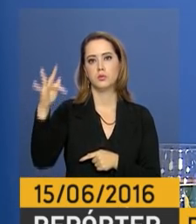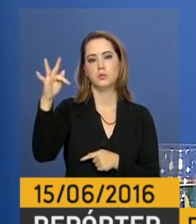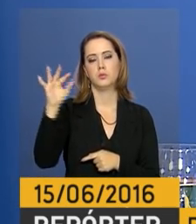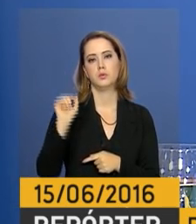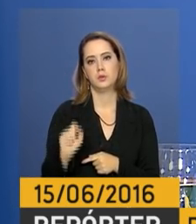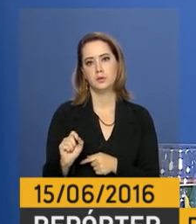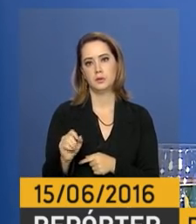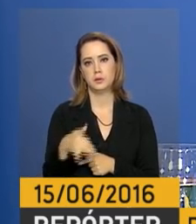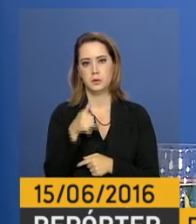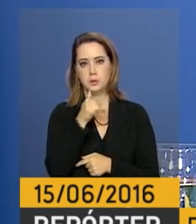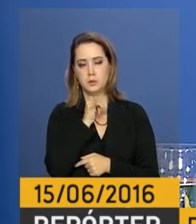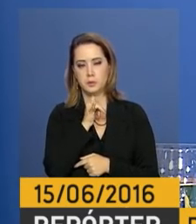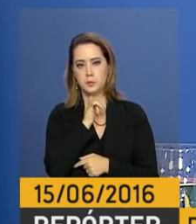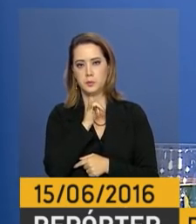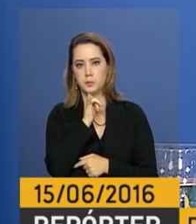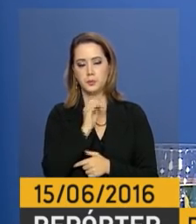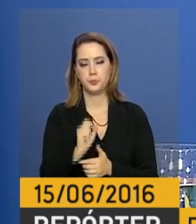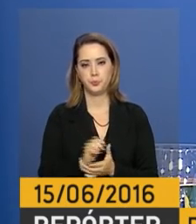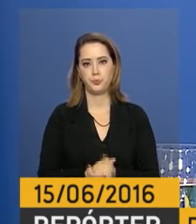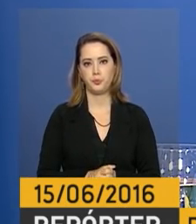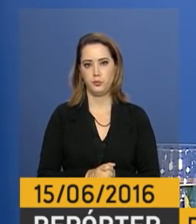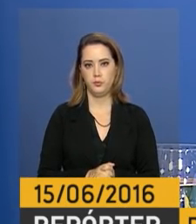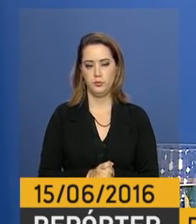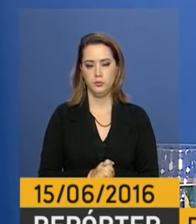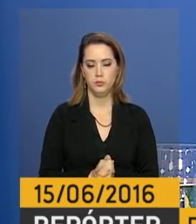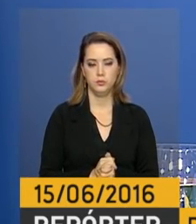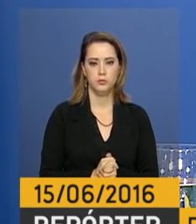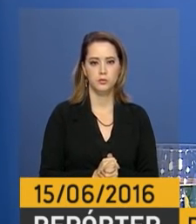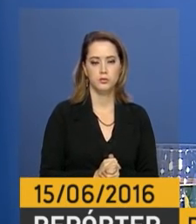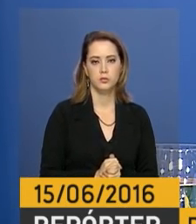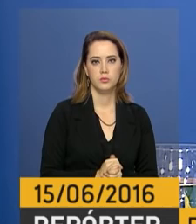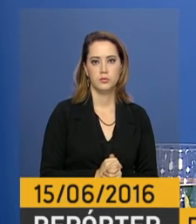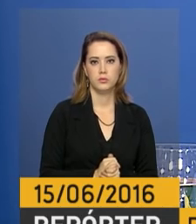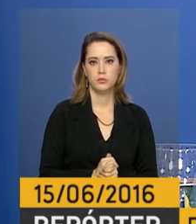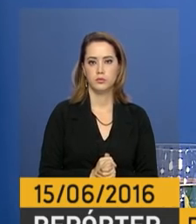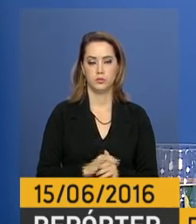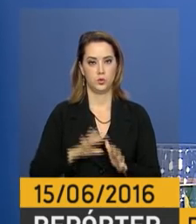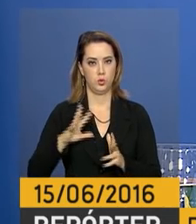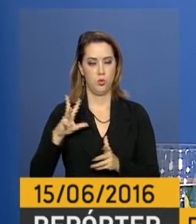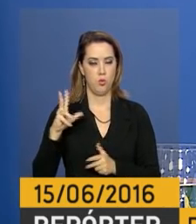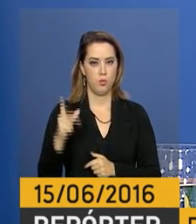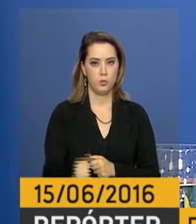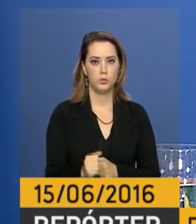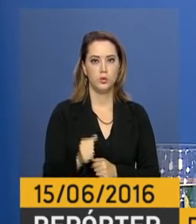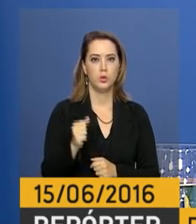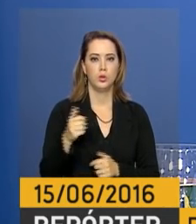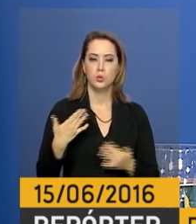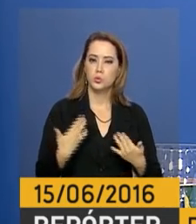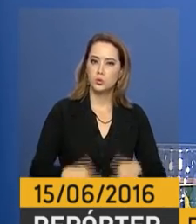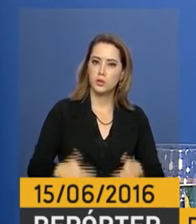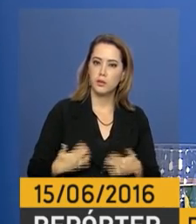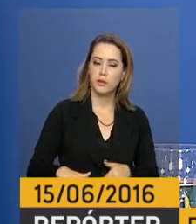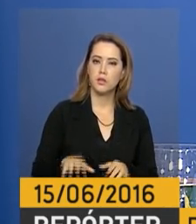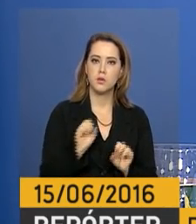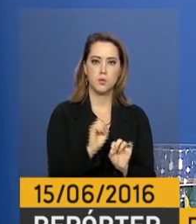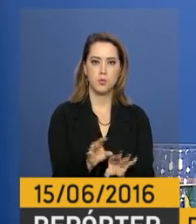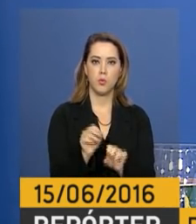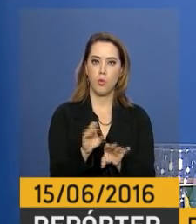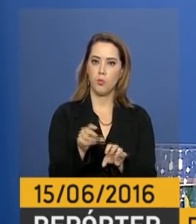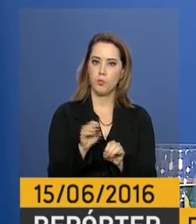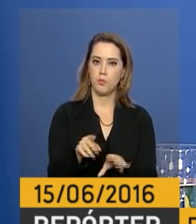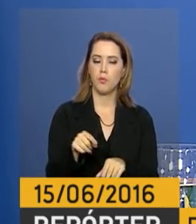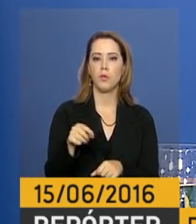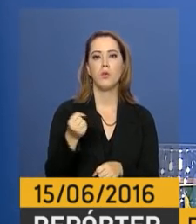anterior. Por exemplo, para tornar isto mais prático, o total de de gastos com educação no